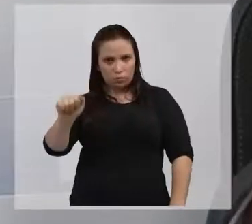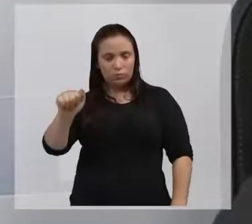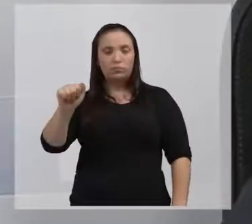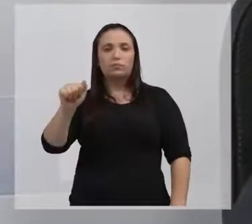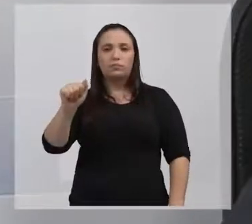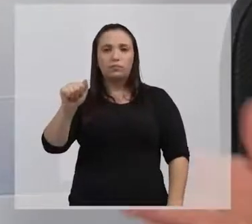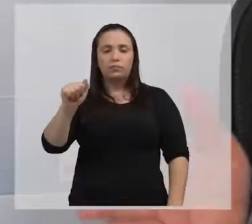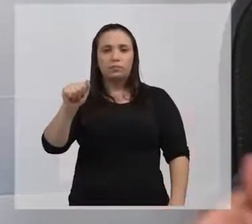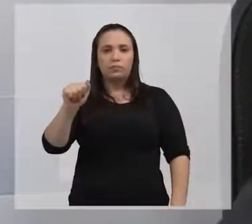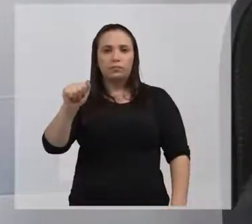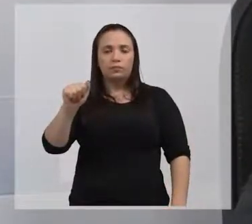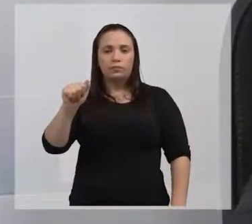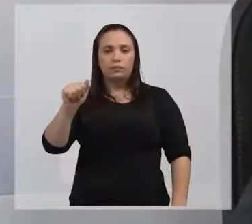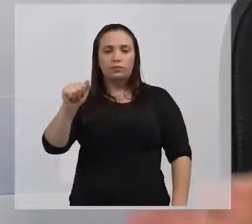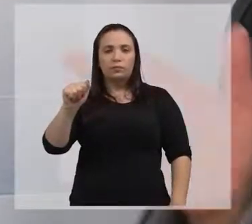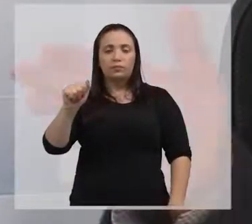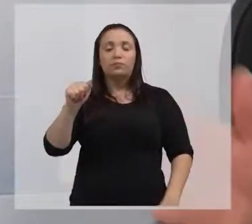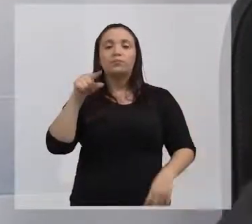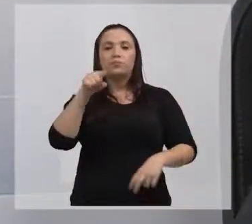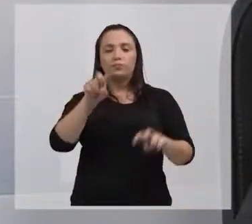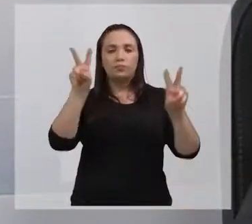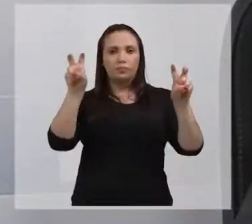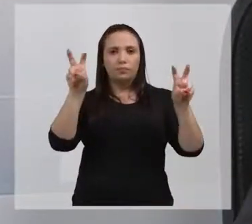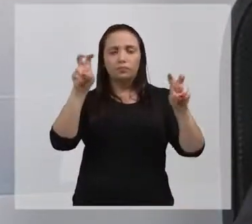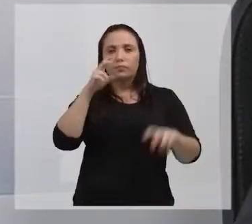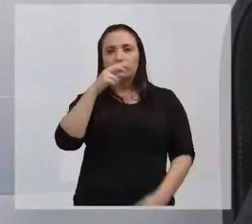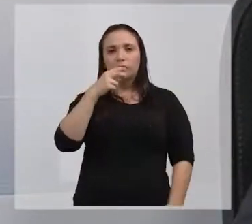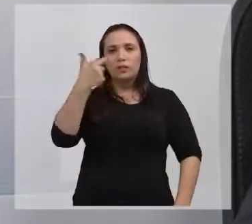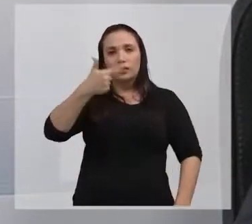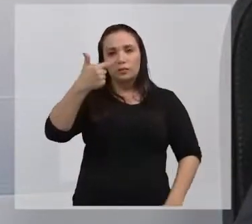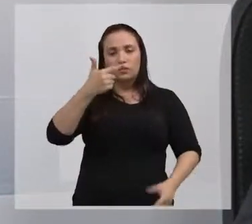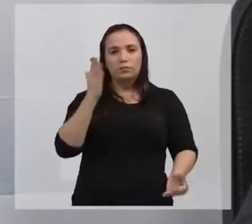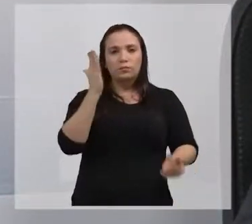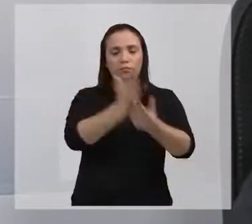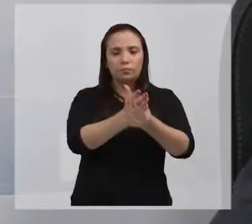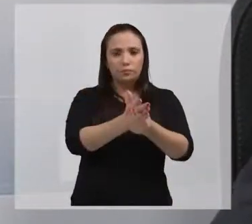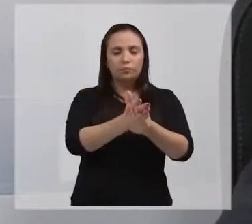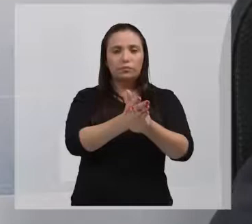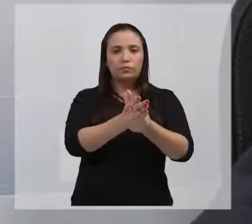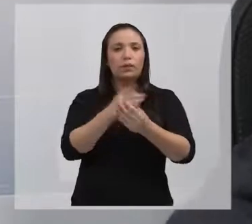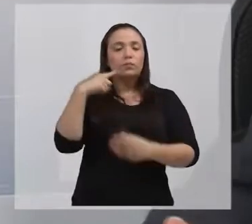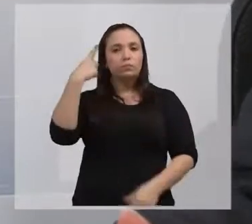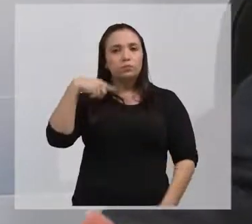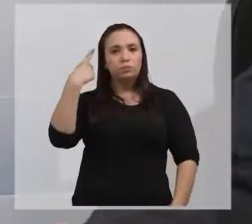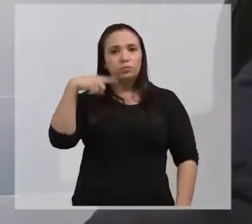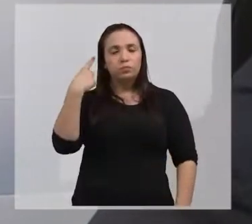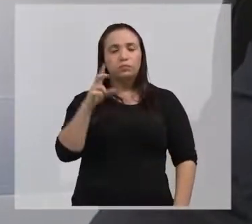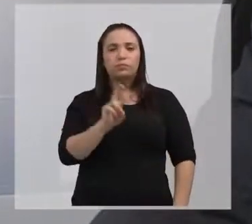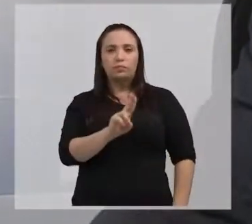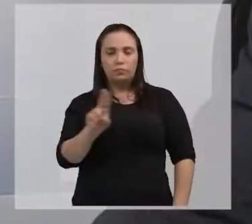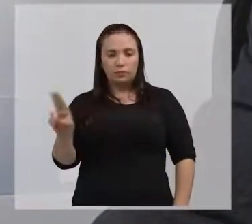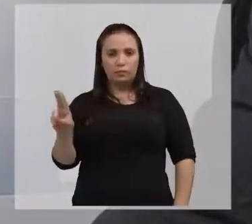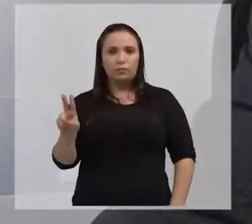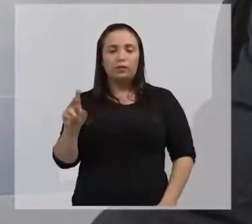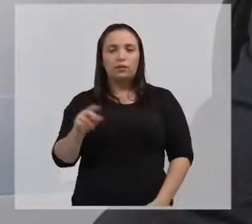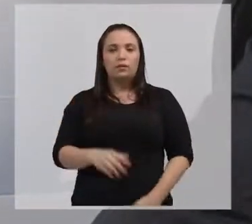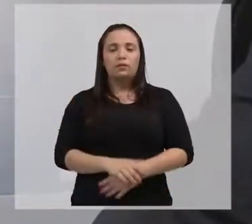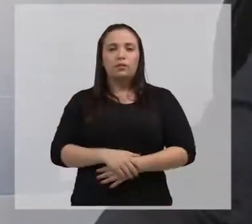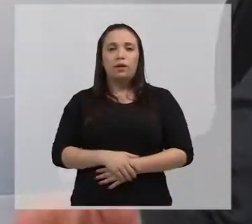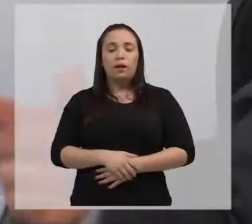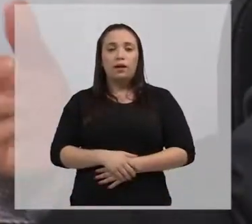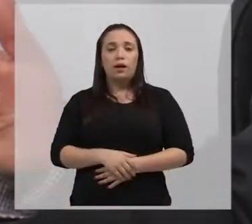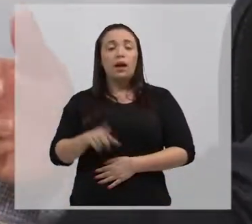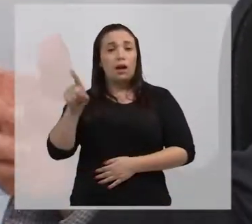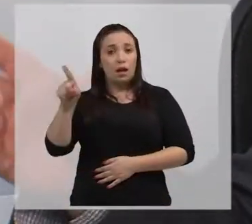deixou Era o PEN, né? deixou que esse assunto sobre segunda instância ficasse aos cuidados de um advogado chamado Cacai. Muito